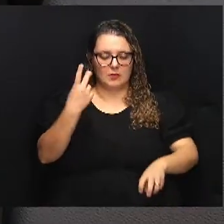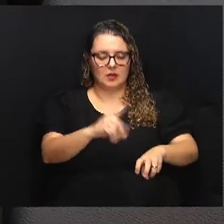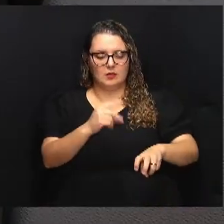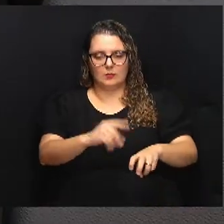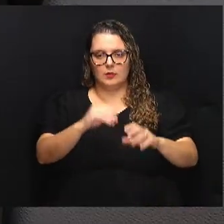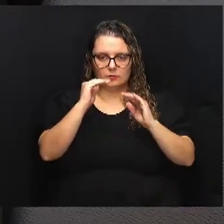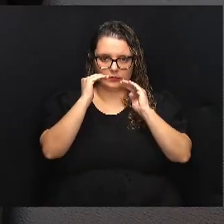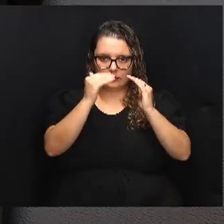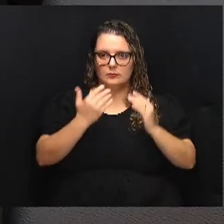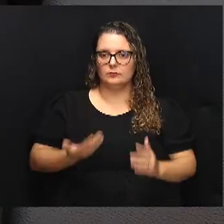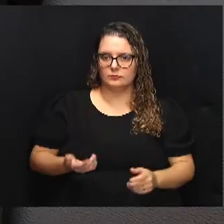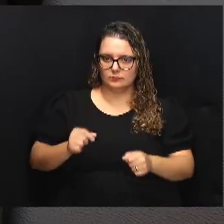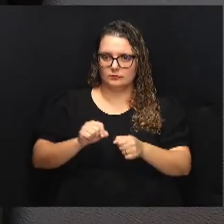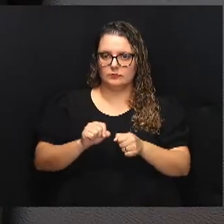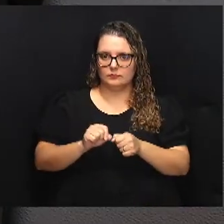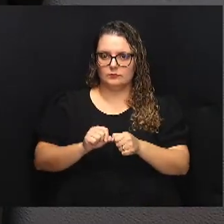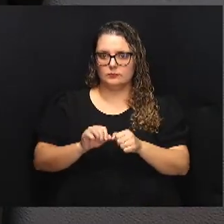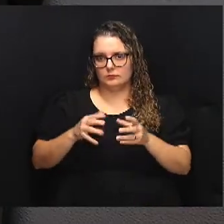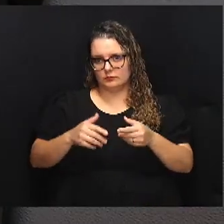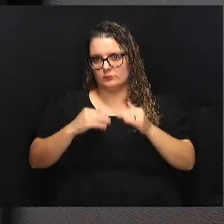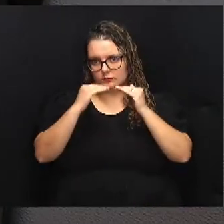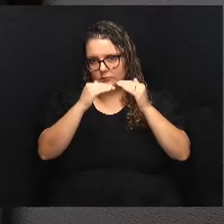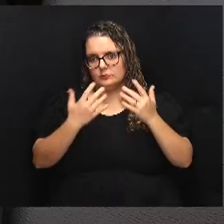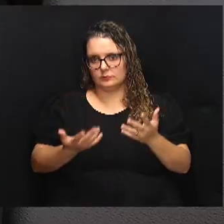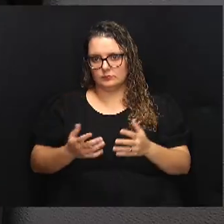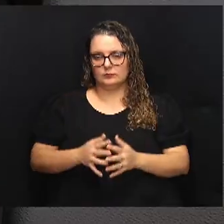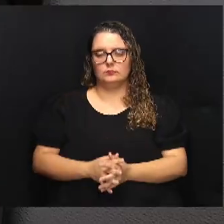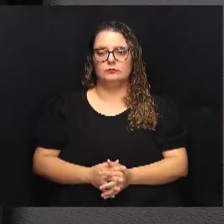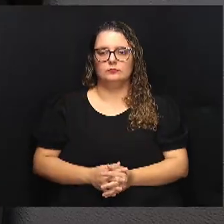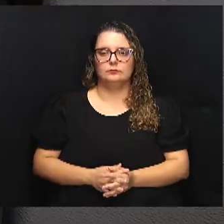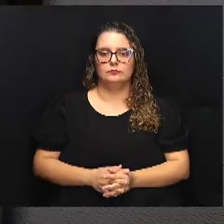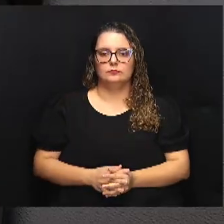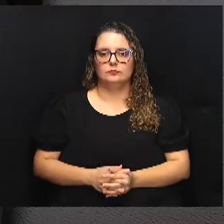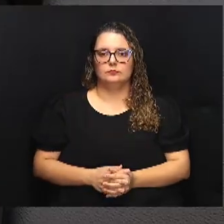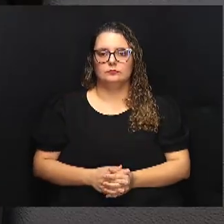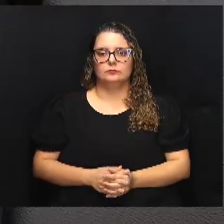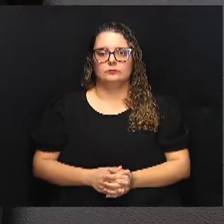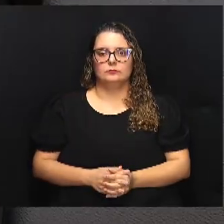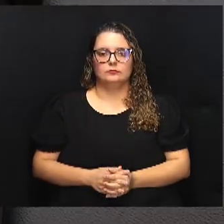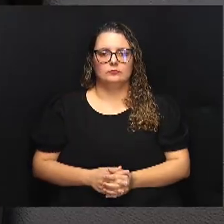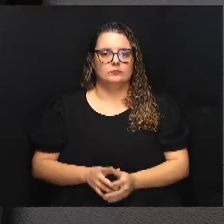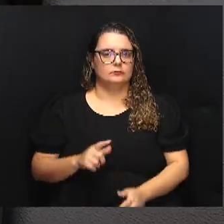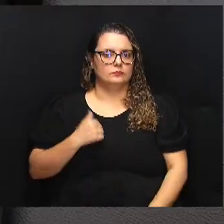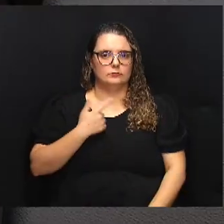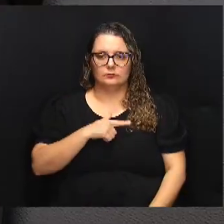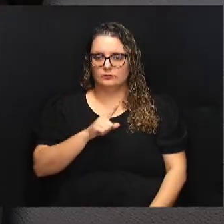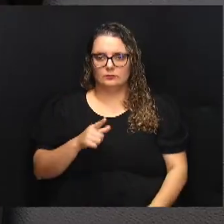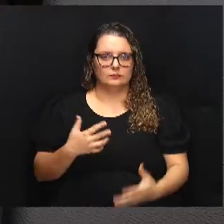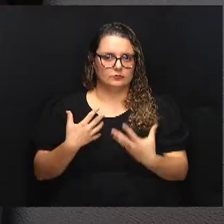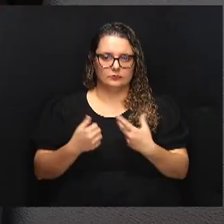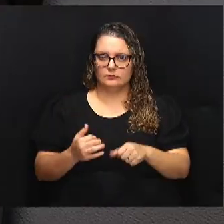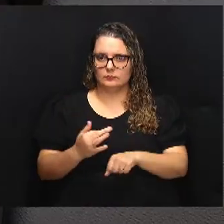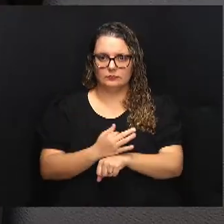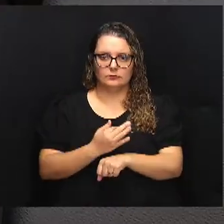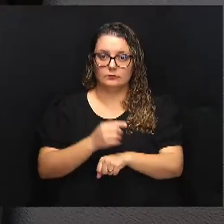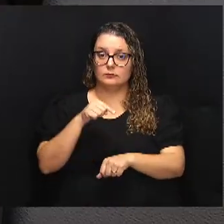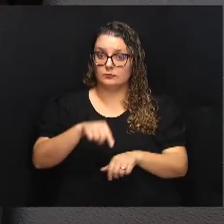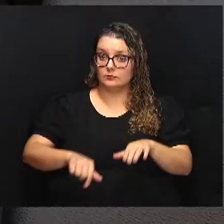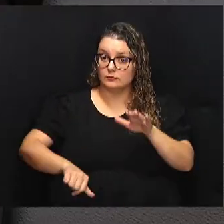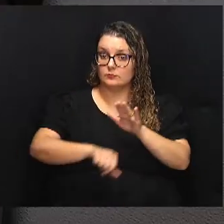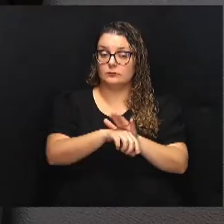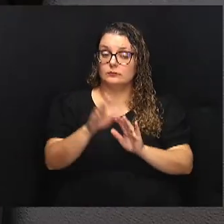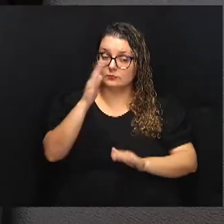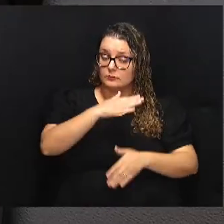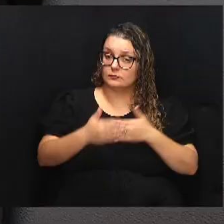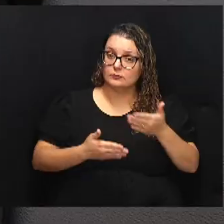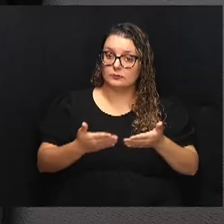obedecer e fazer o que tem que ser feito lá, né? Então isso a gente não tolera, isso aí é crime, isso é maus